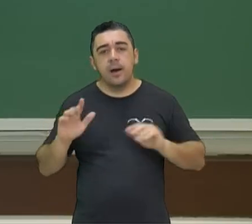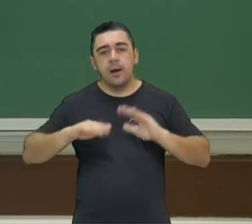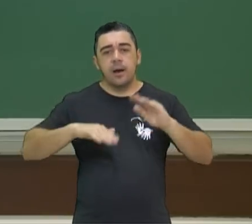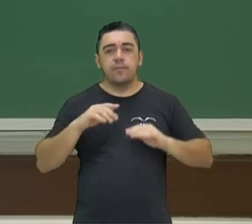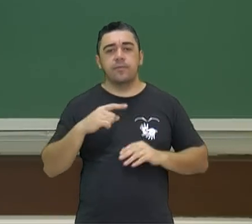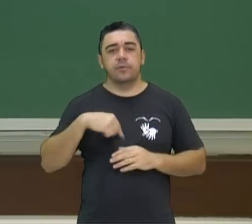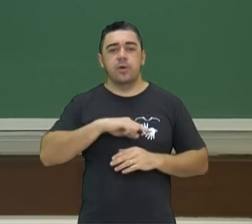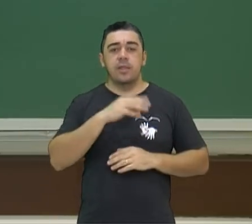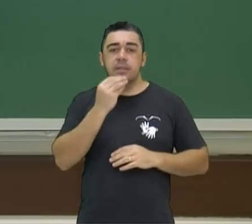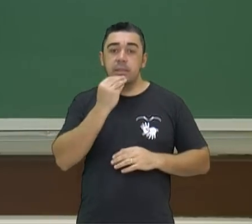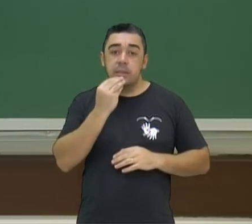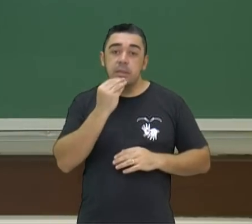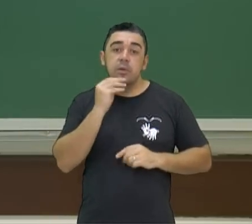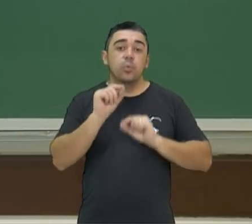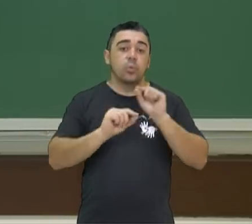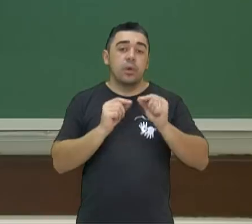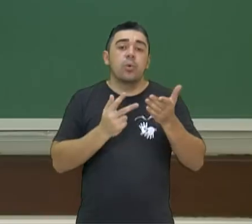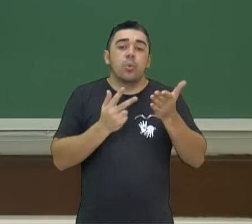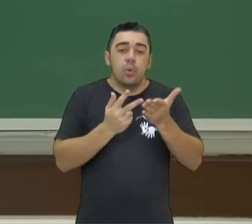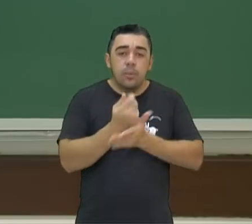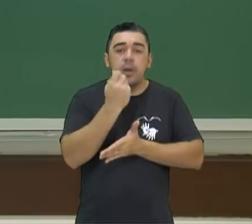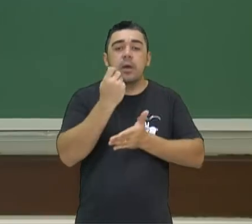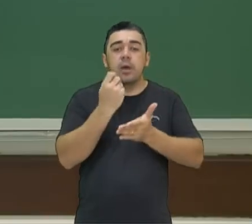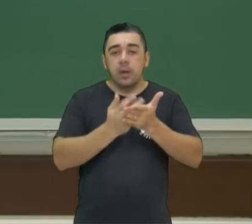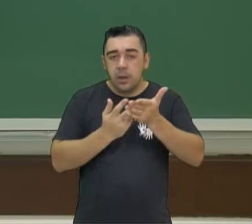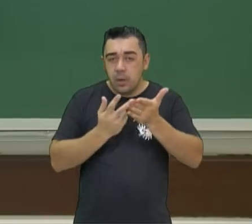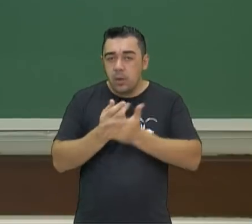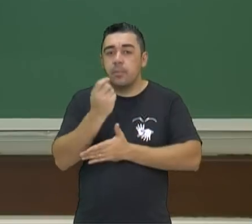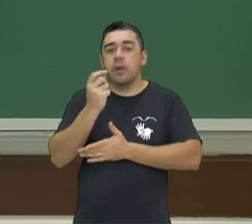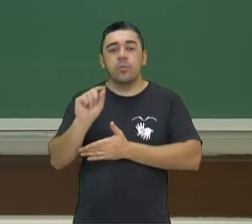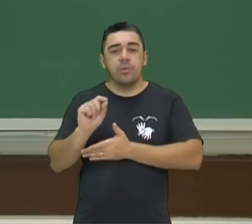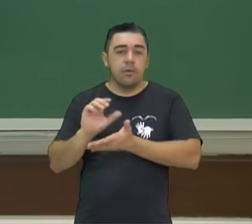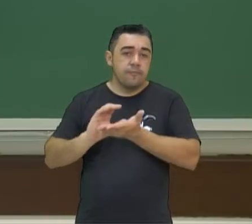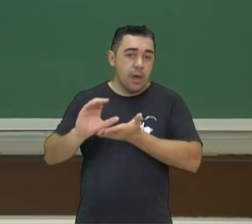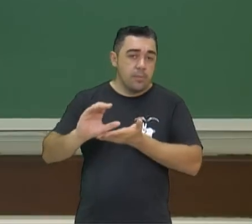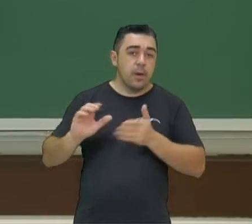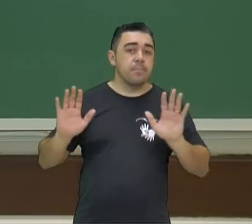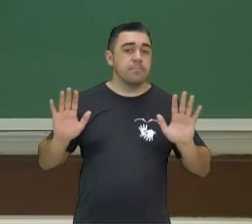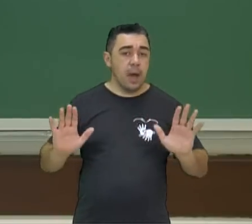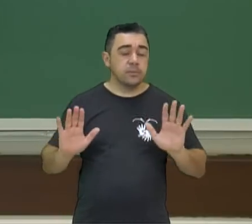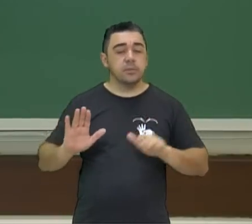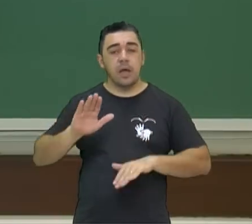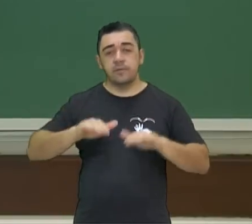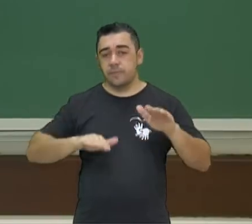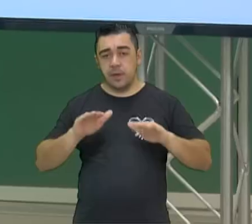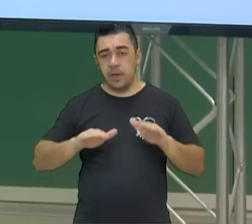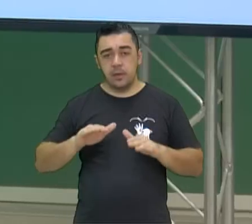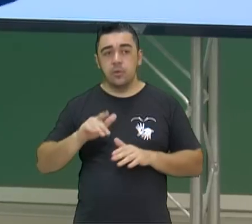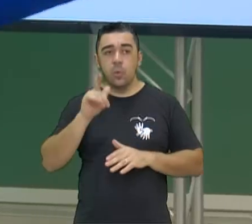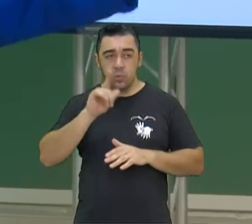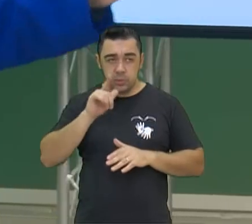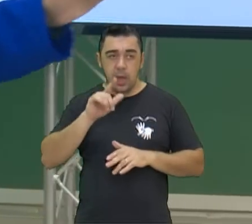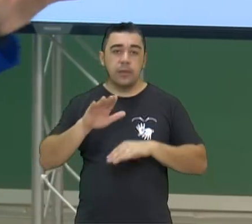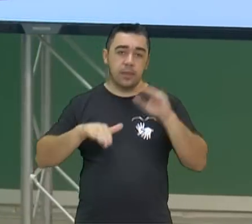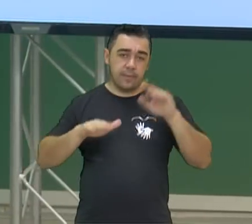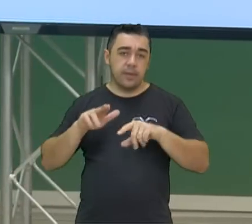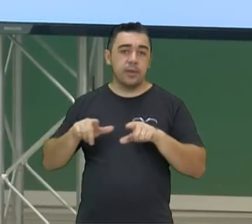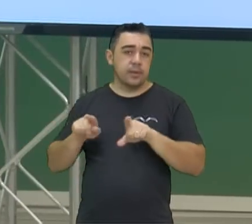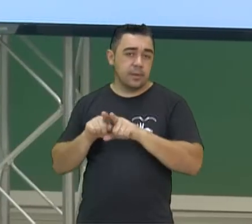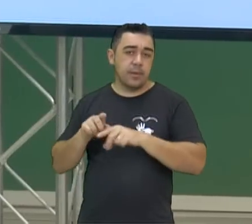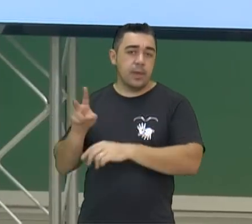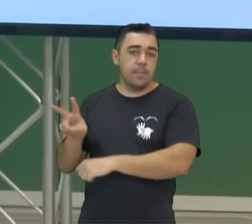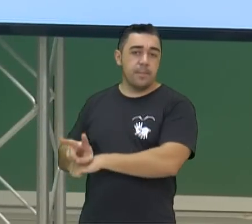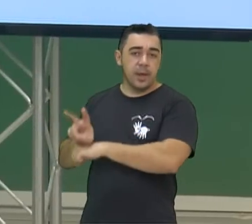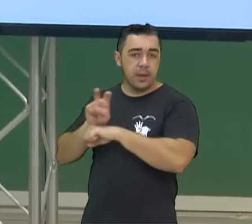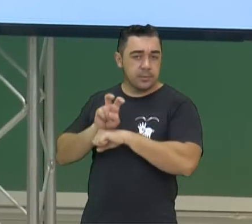a gente tenta, né, adquirir com verbas, né? Mas, né, em alguns casos, a gente consegue até emprestado, né?